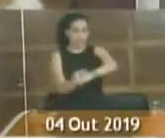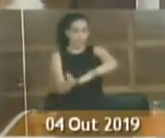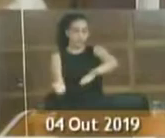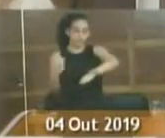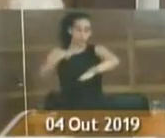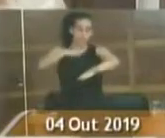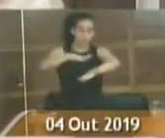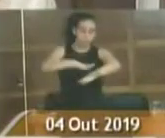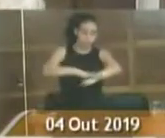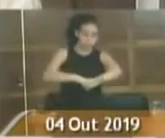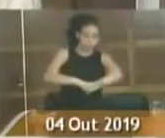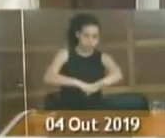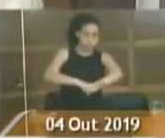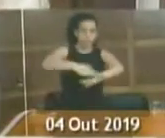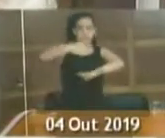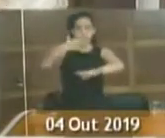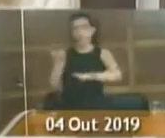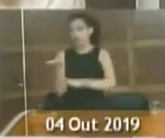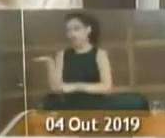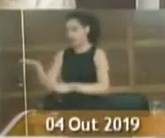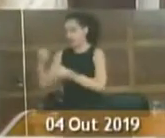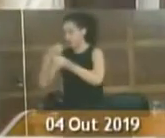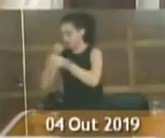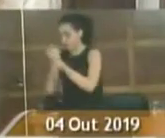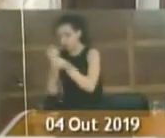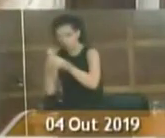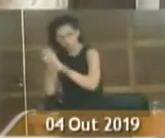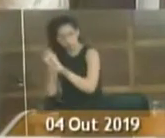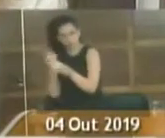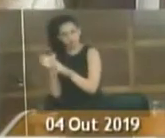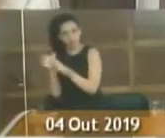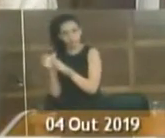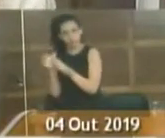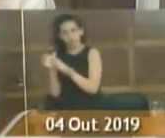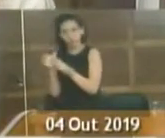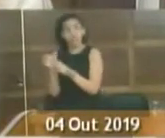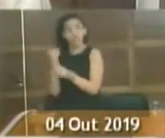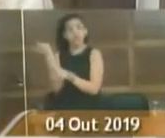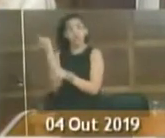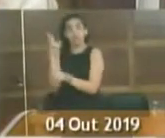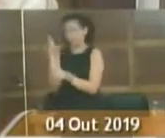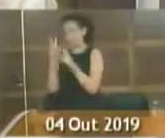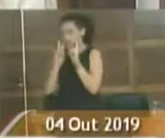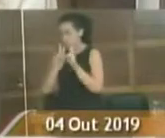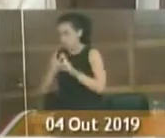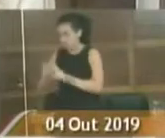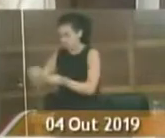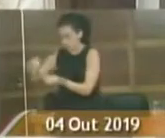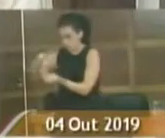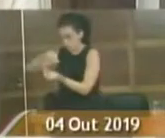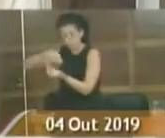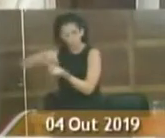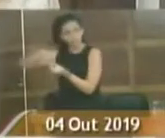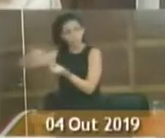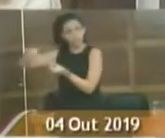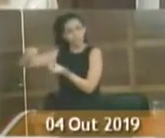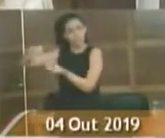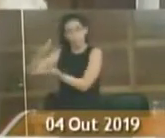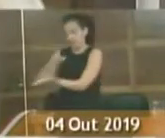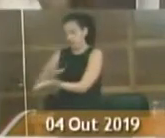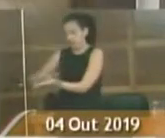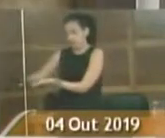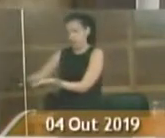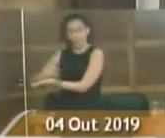lá no microscópio. Lá naquele microscópio, a gente consegue ver esse funguinho lá